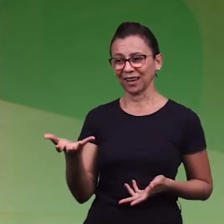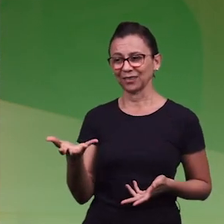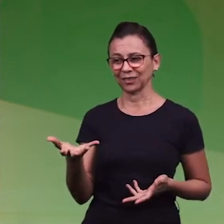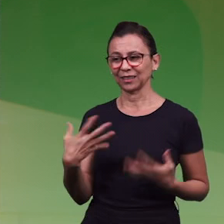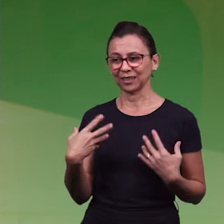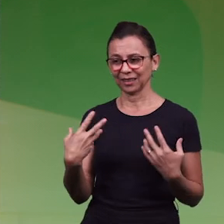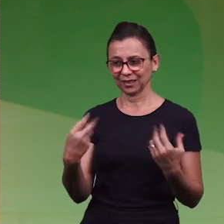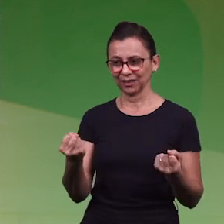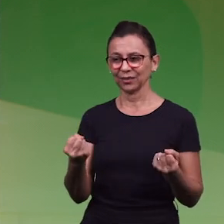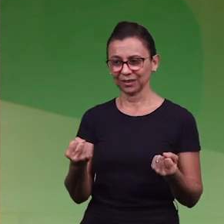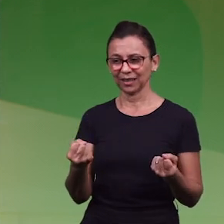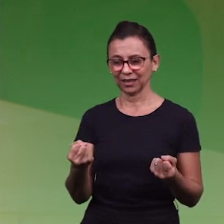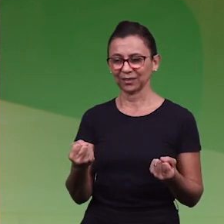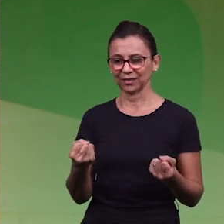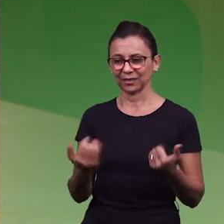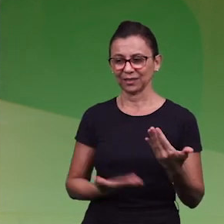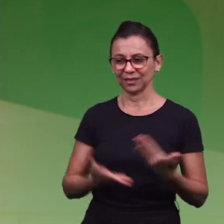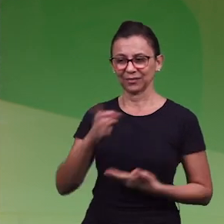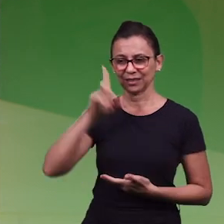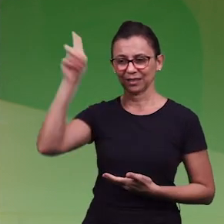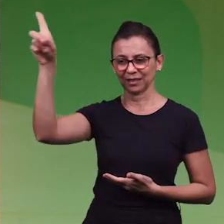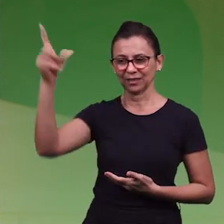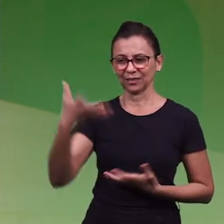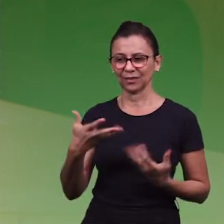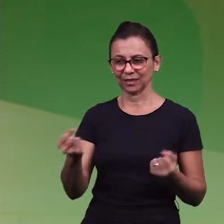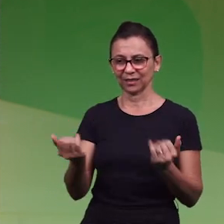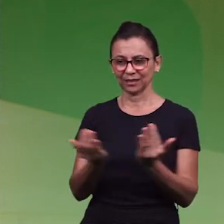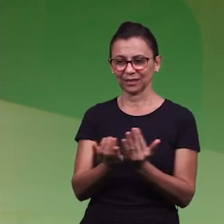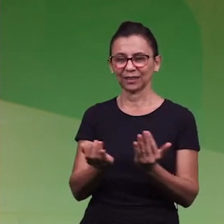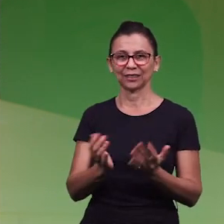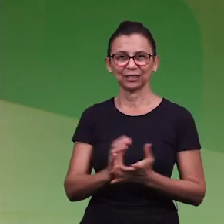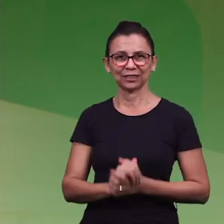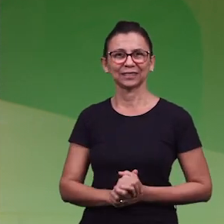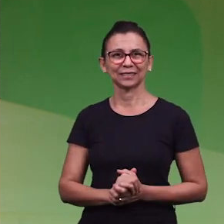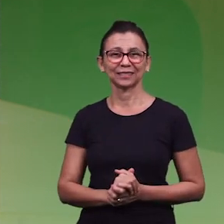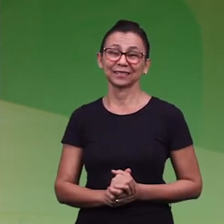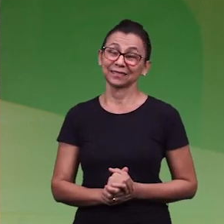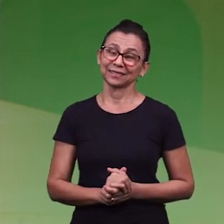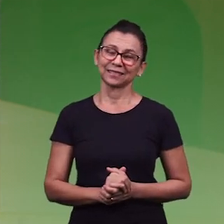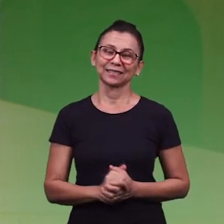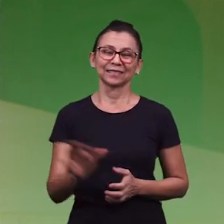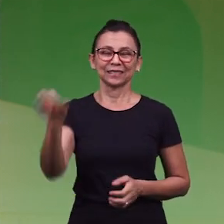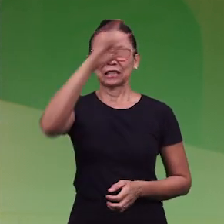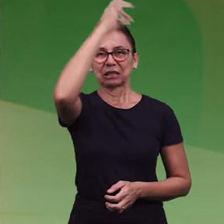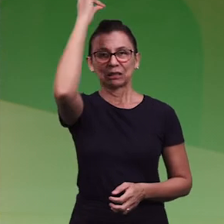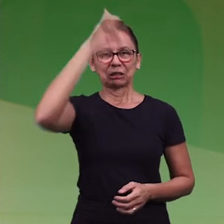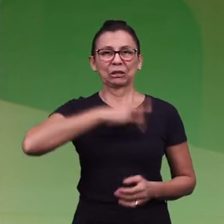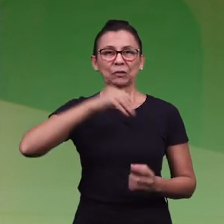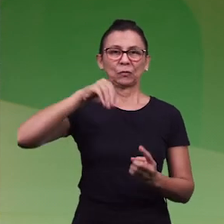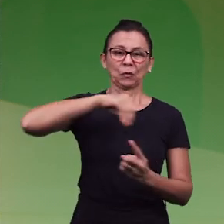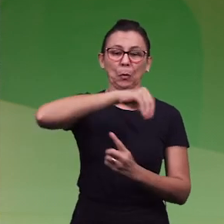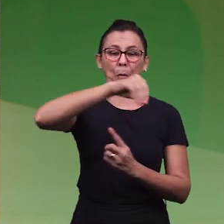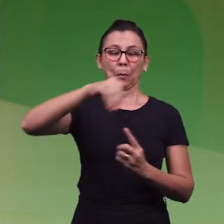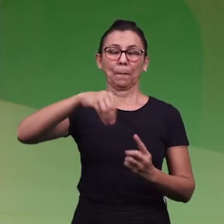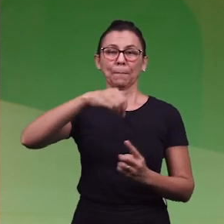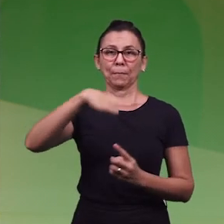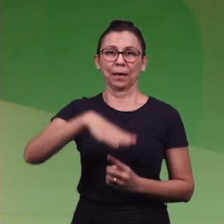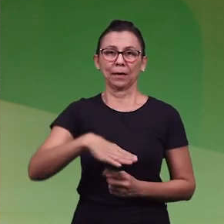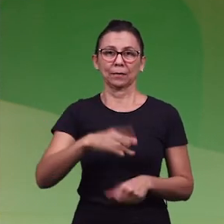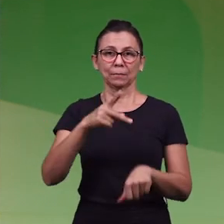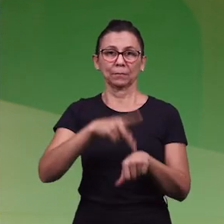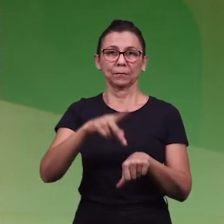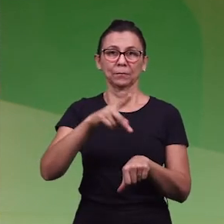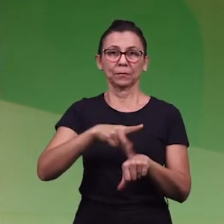ser crente. Então, foi um recurso, né? O batismo com o Espírito Santo foi um recurso usado ali. Ela exercitou a